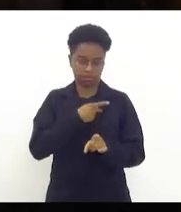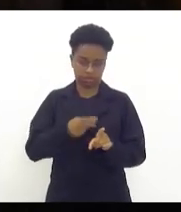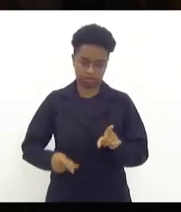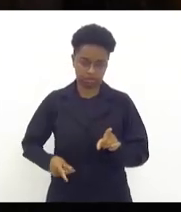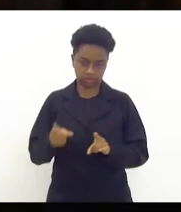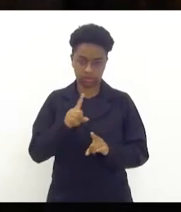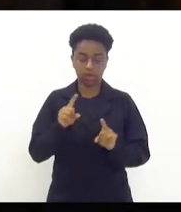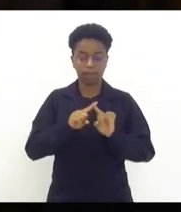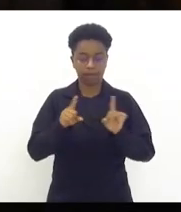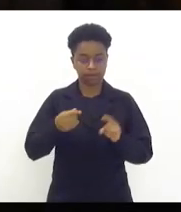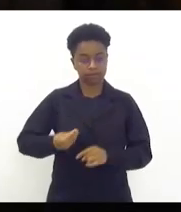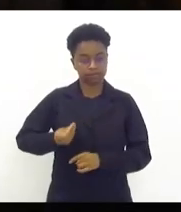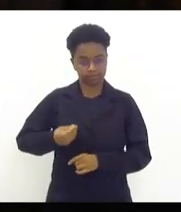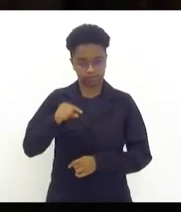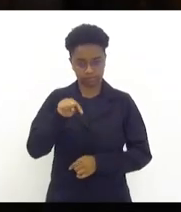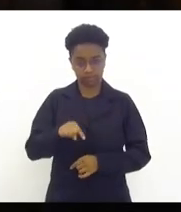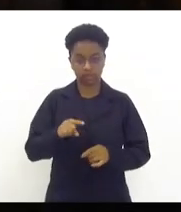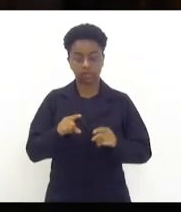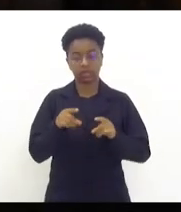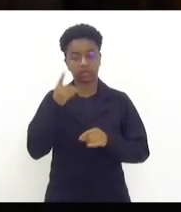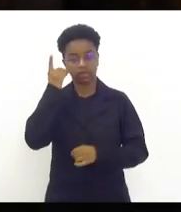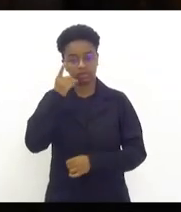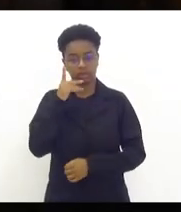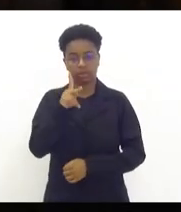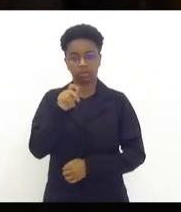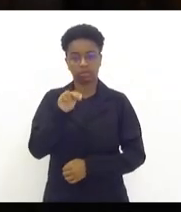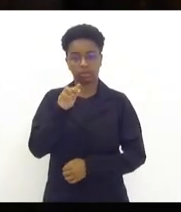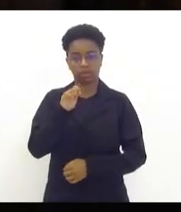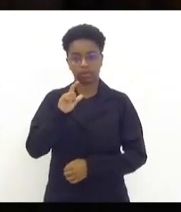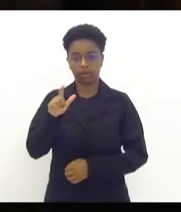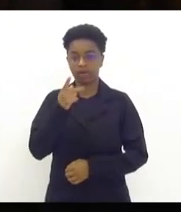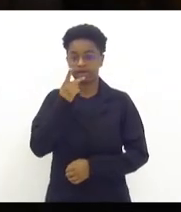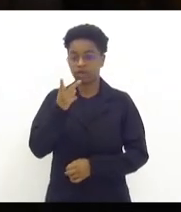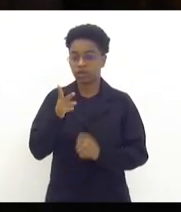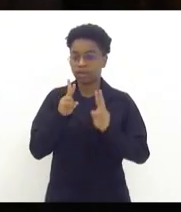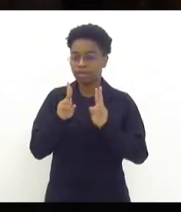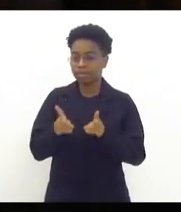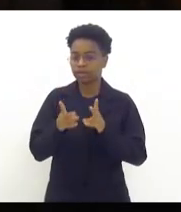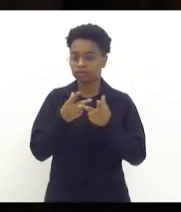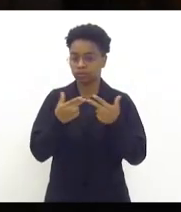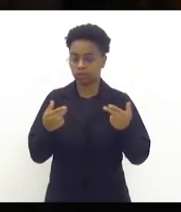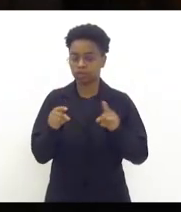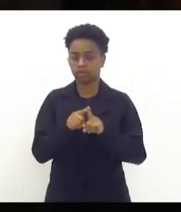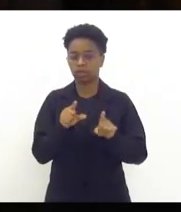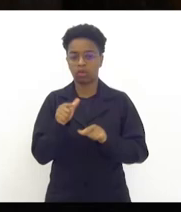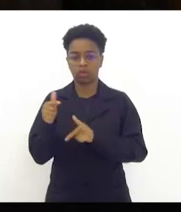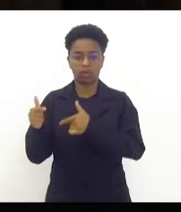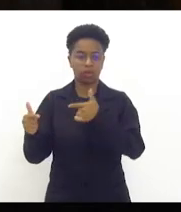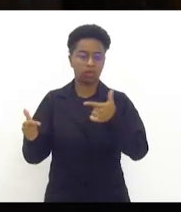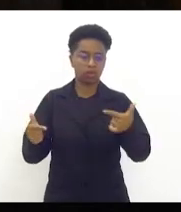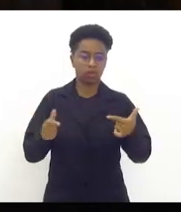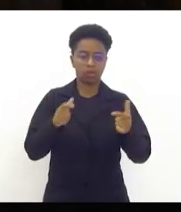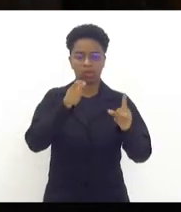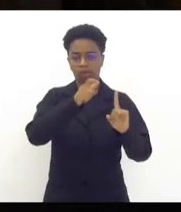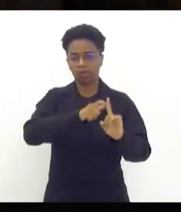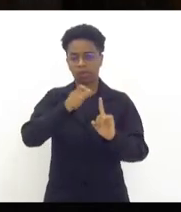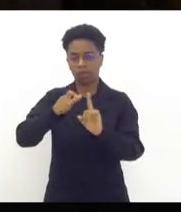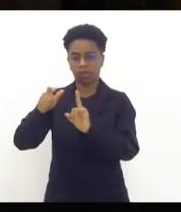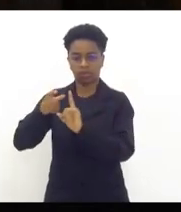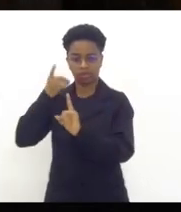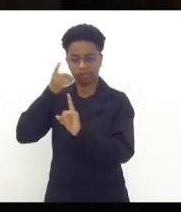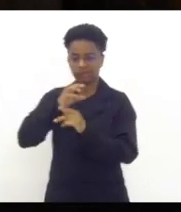o deputado Paul Bell fez o mesmo. E outros parlamentares também